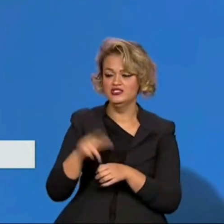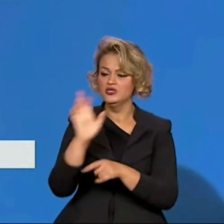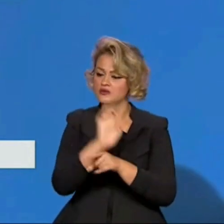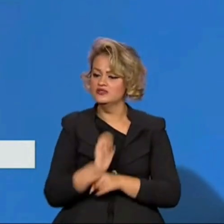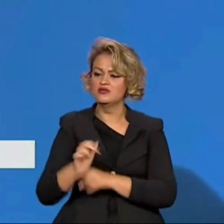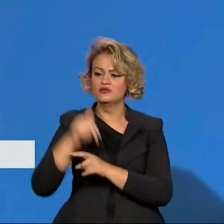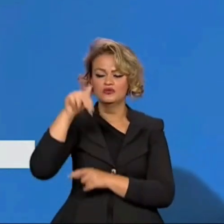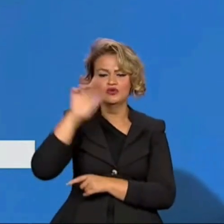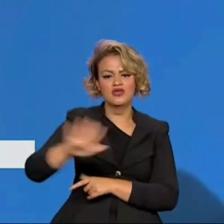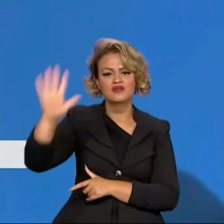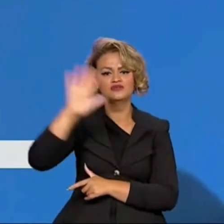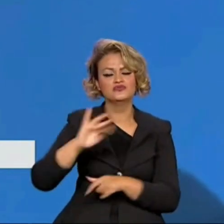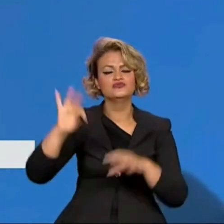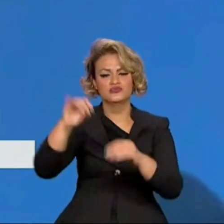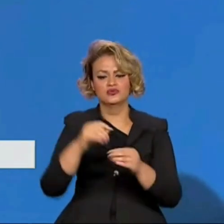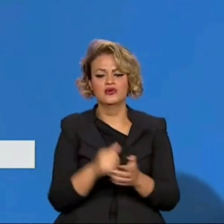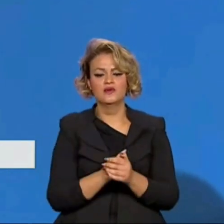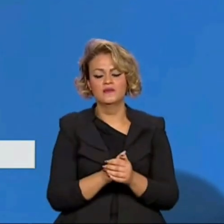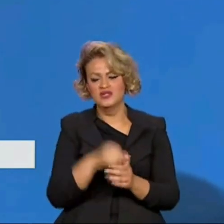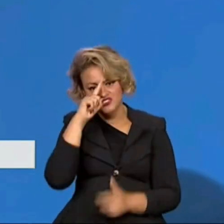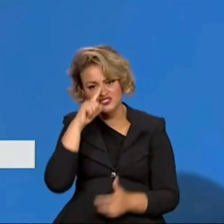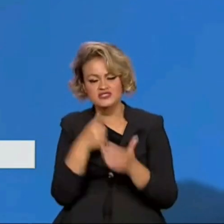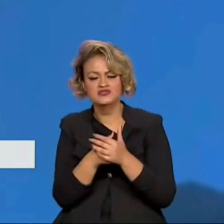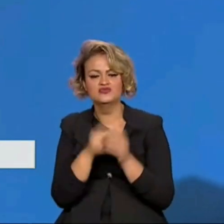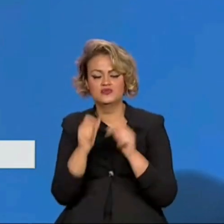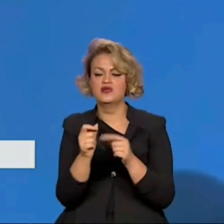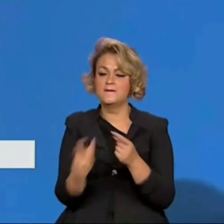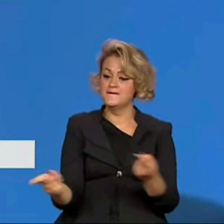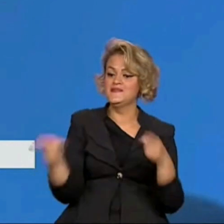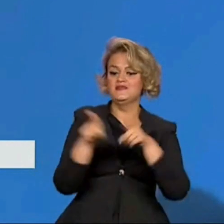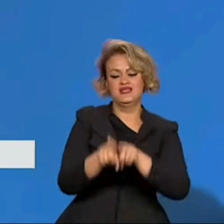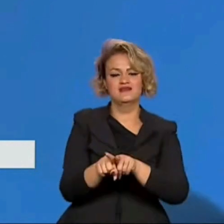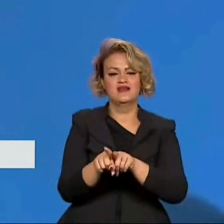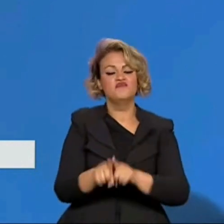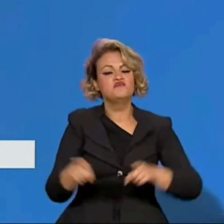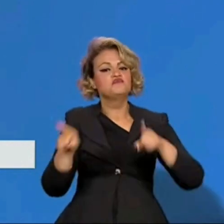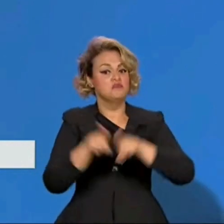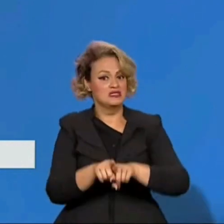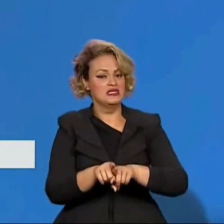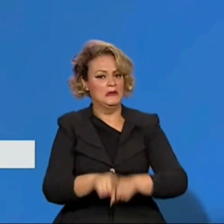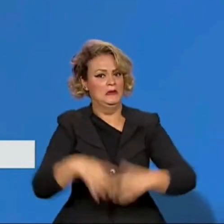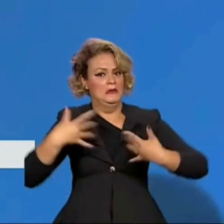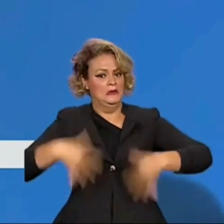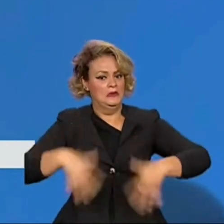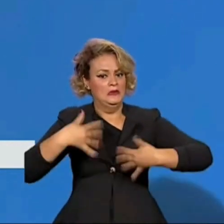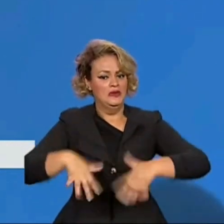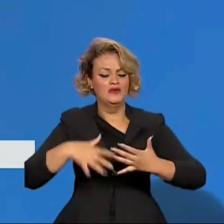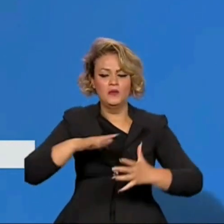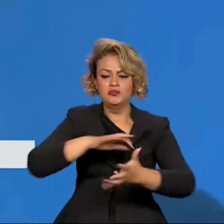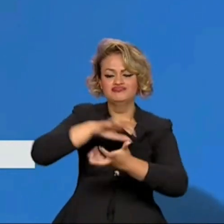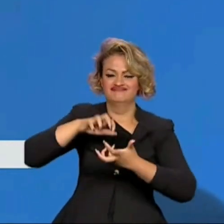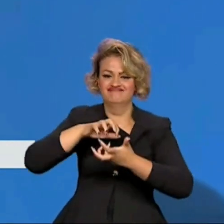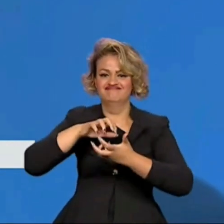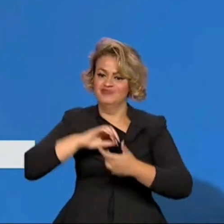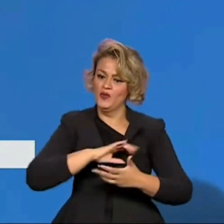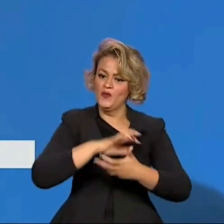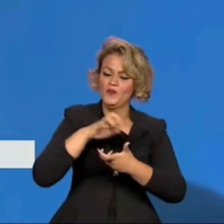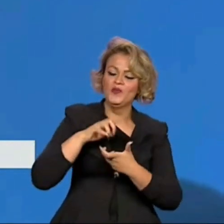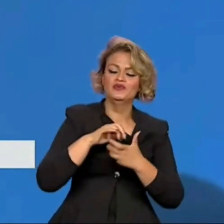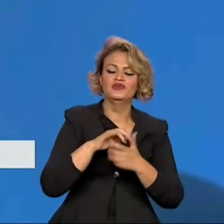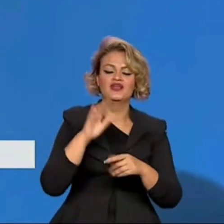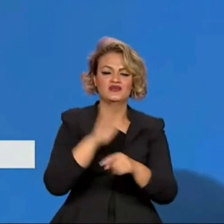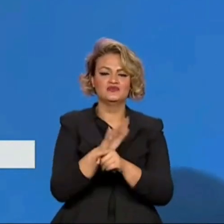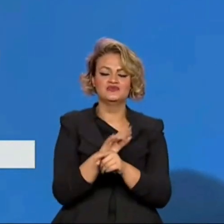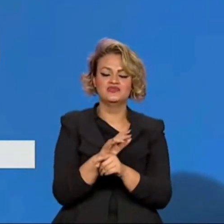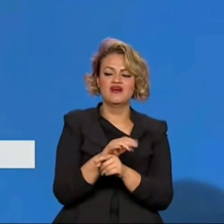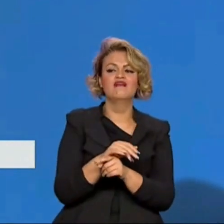na perspectiva de que a gente pode estabelecer uma parceria muito, mas muito grande com o mundo inteiro na construção